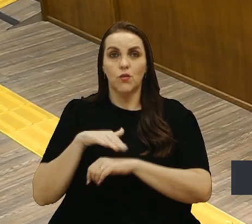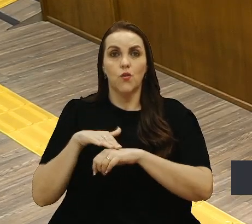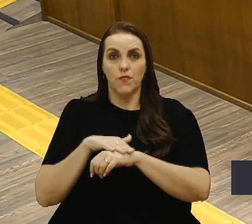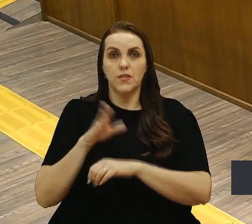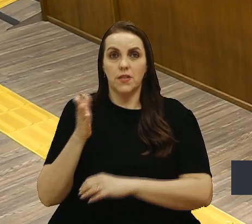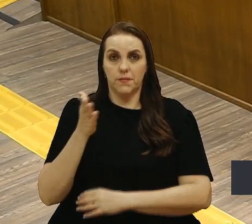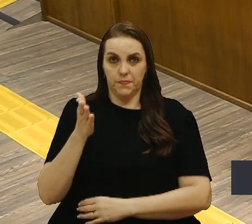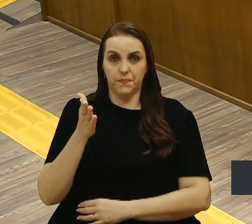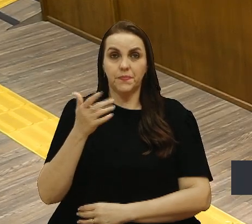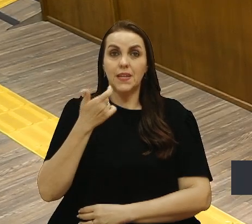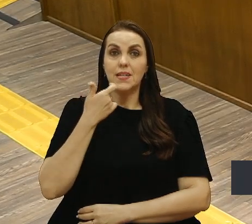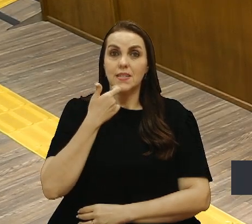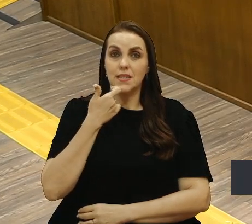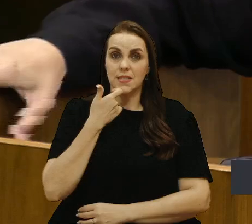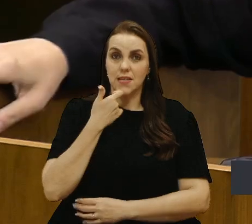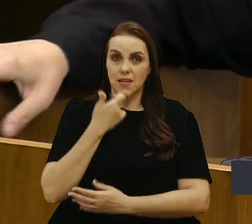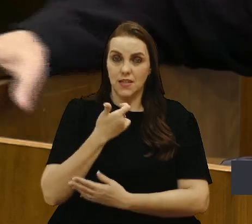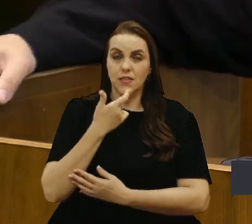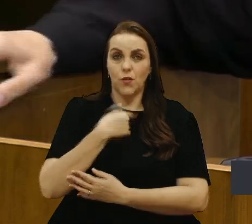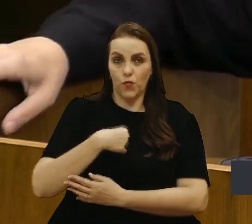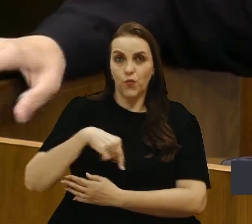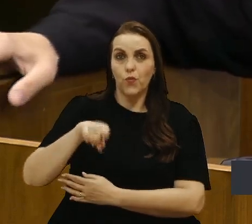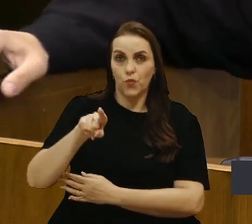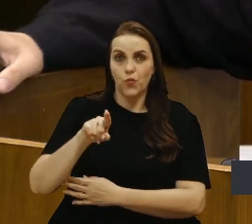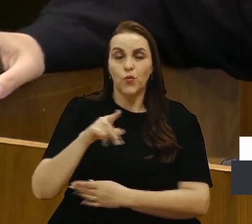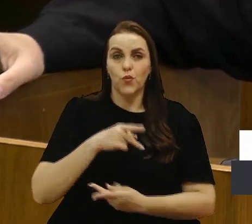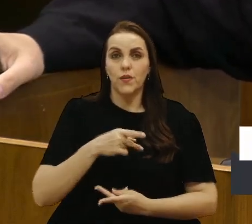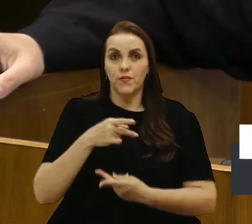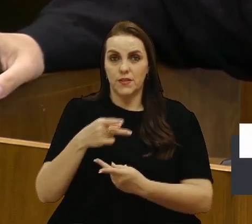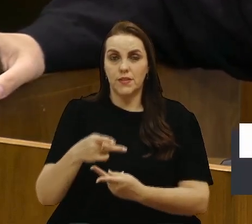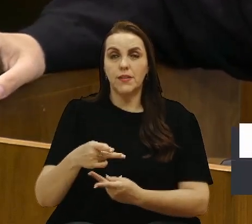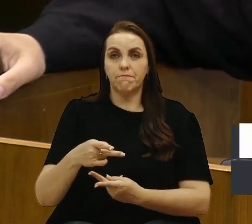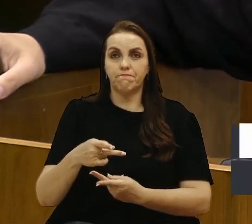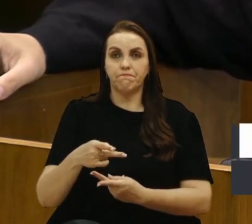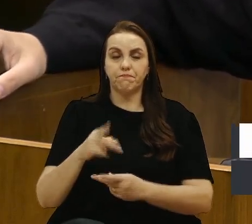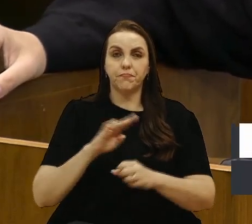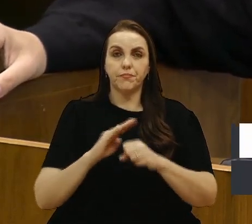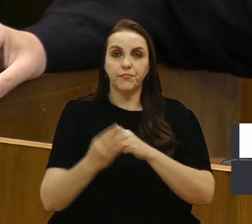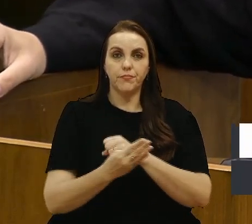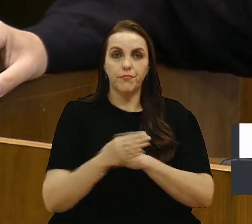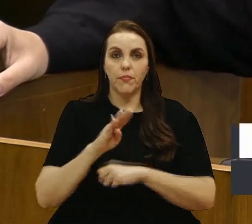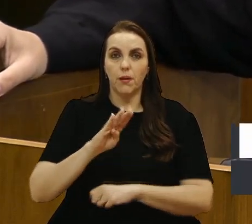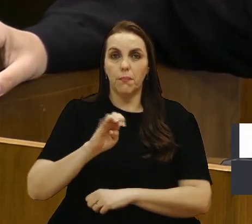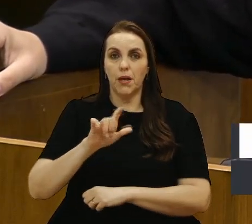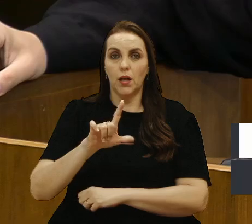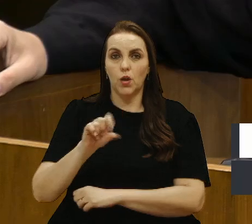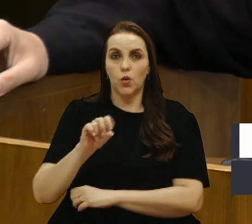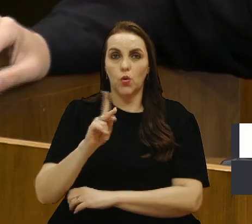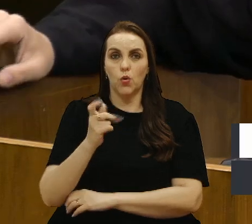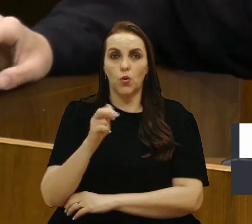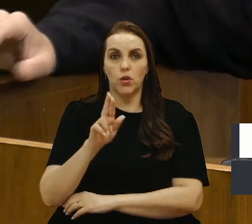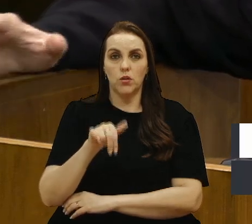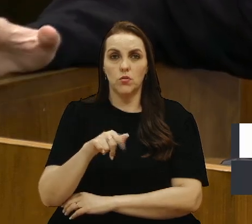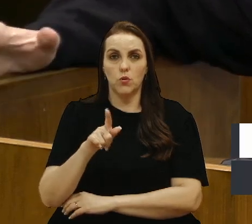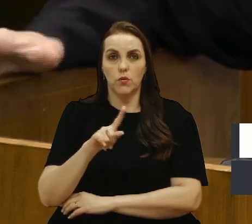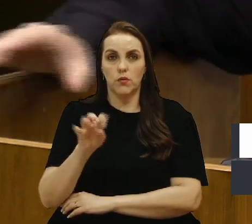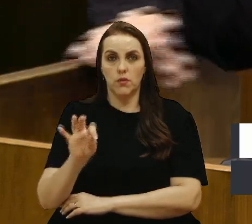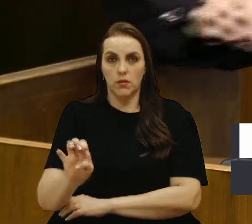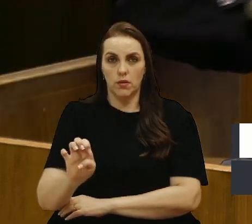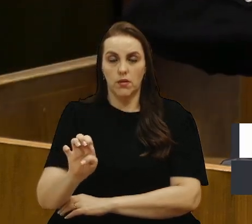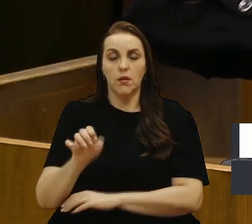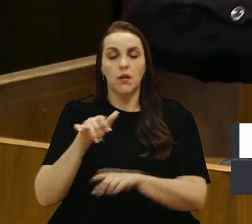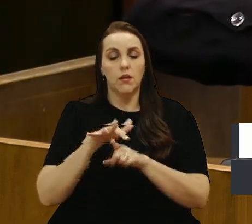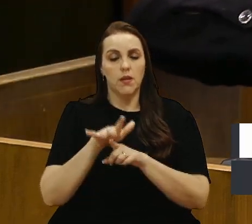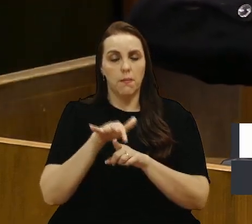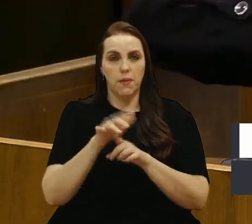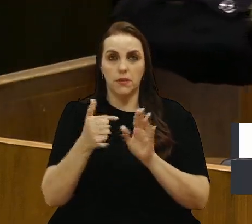na sexta-feira fui visitar o bairro Belo Horizonte a partir das demandas apresentadas